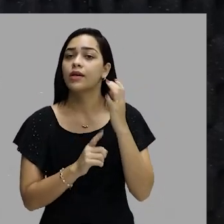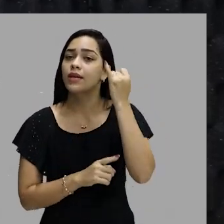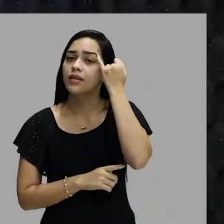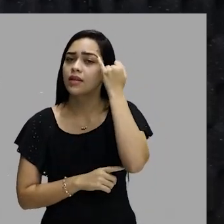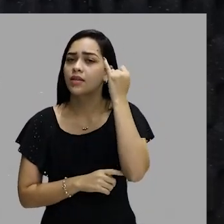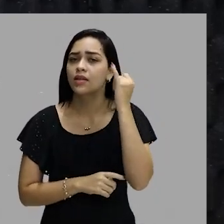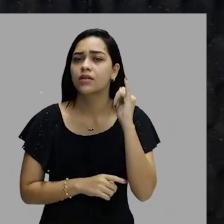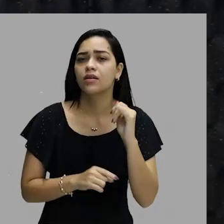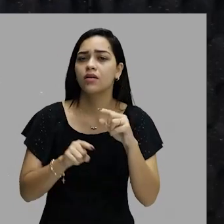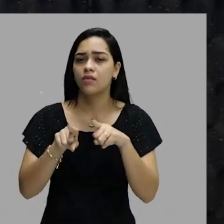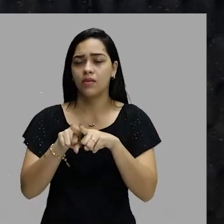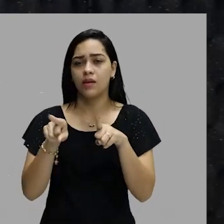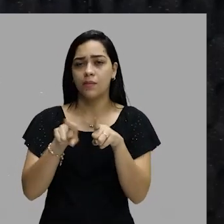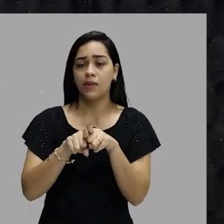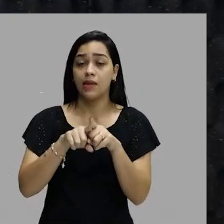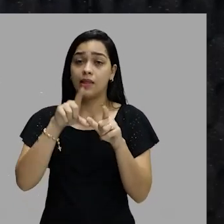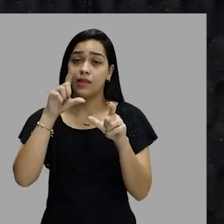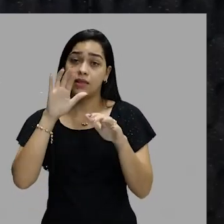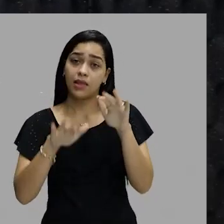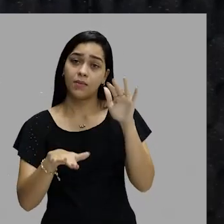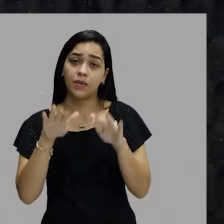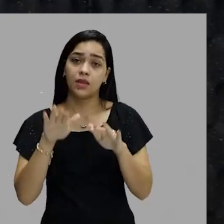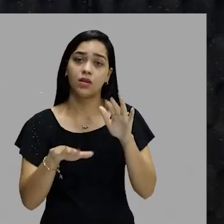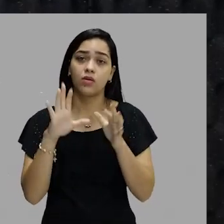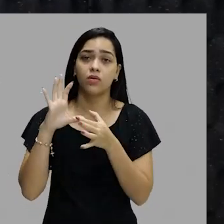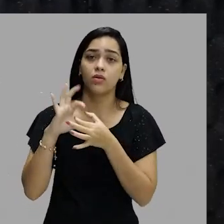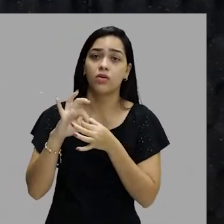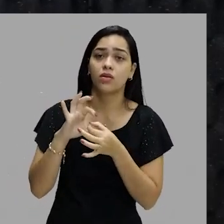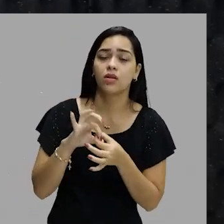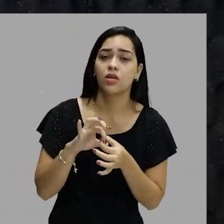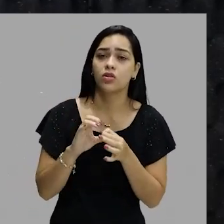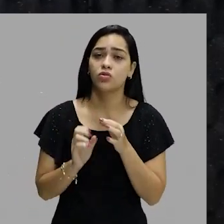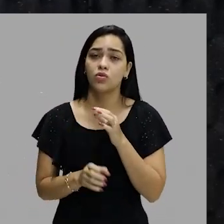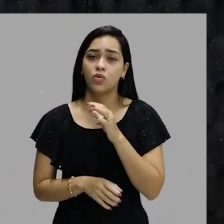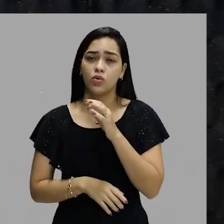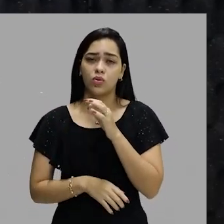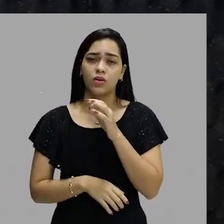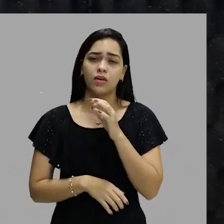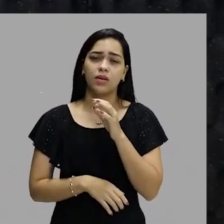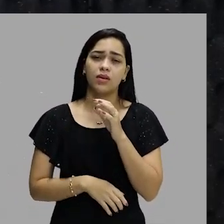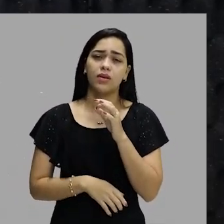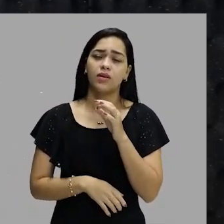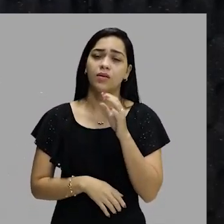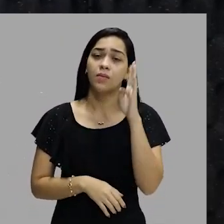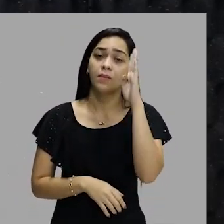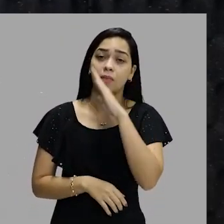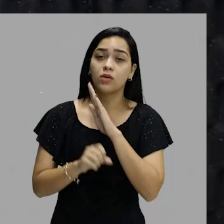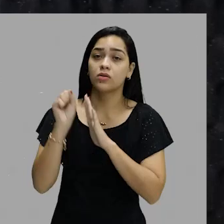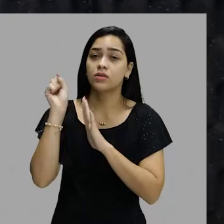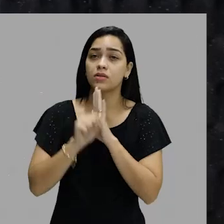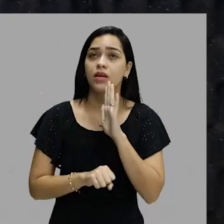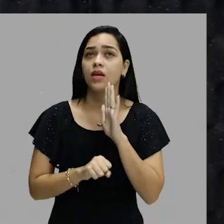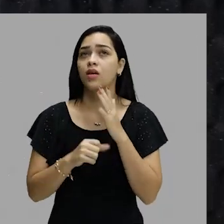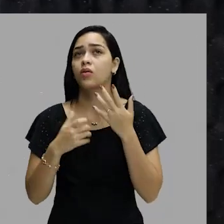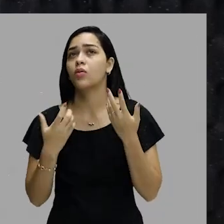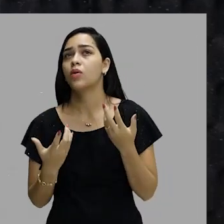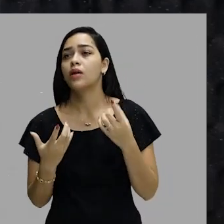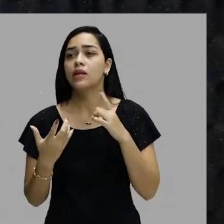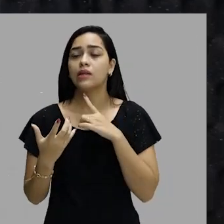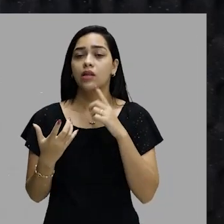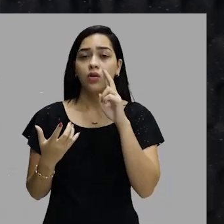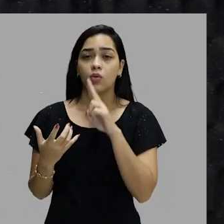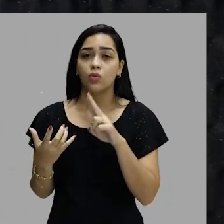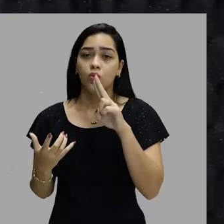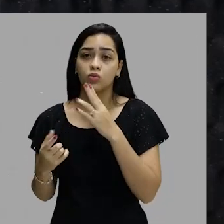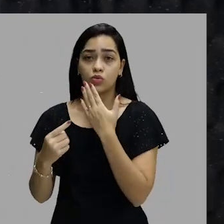Idealização. Aí tem também, dependendo da geração, o mal do século, o ultrarromantismo, o pessimismo. Temos uso